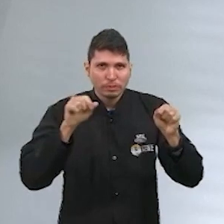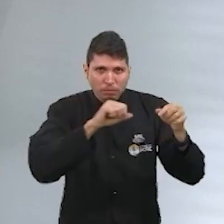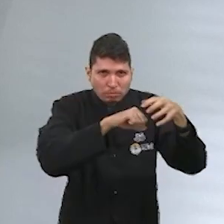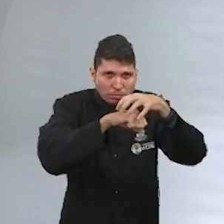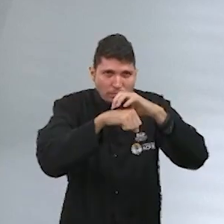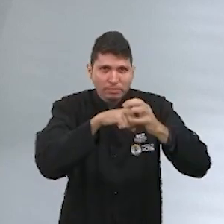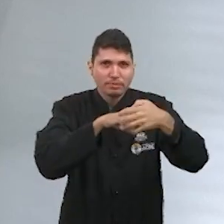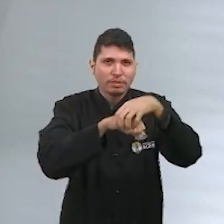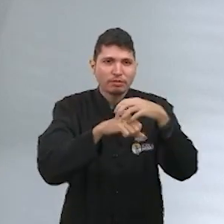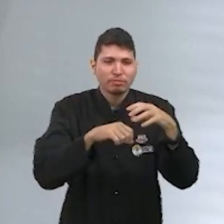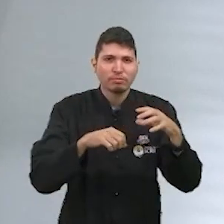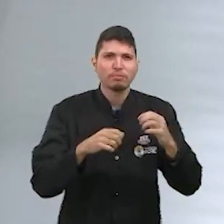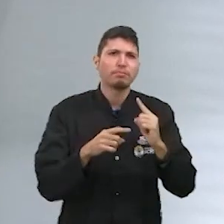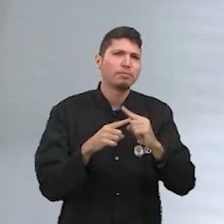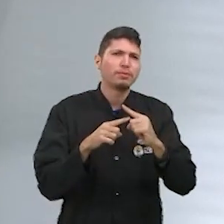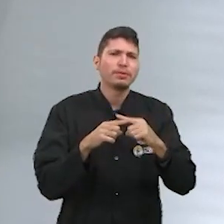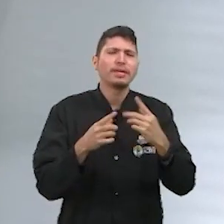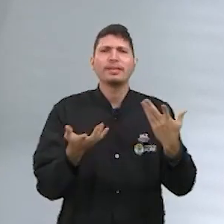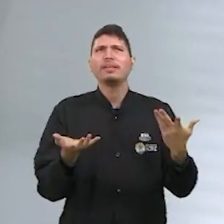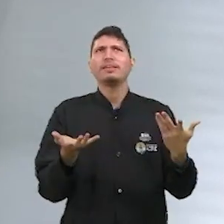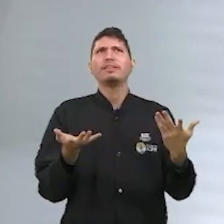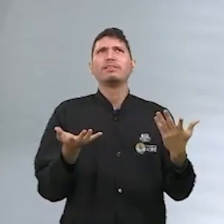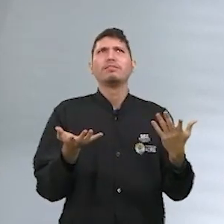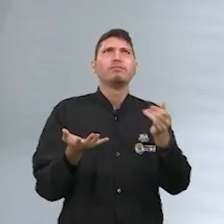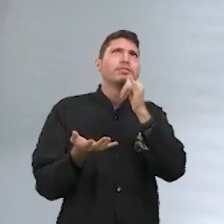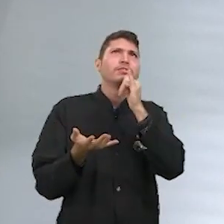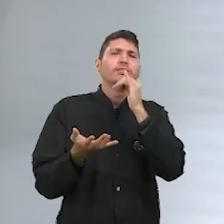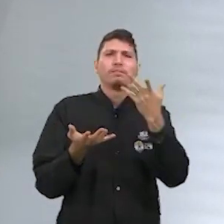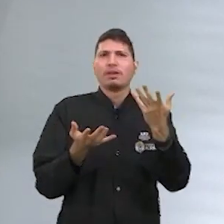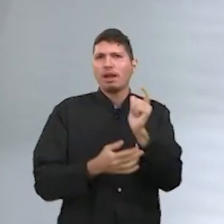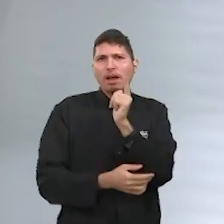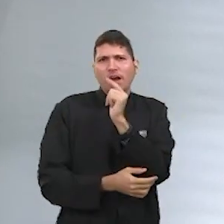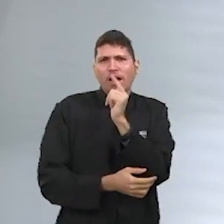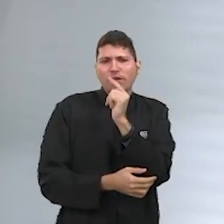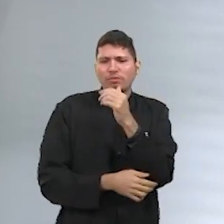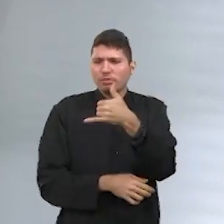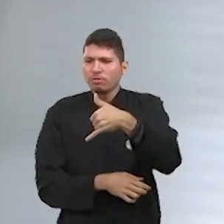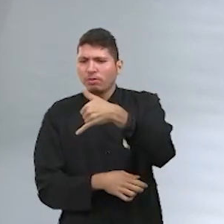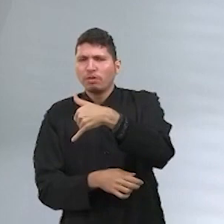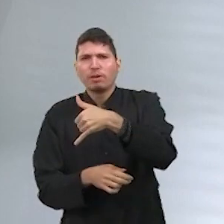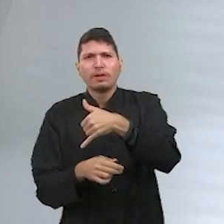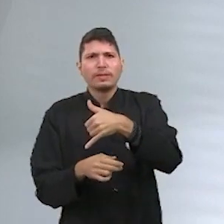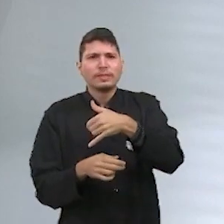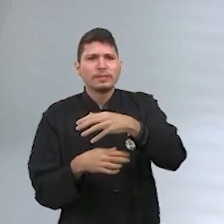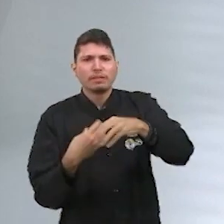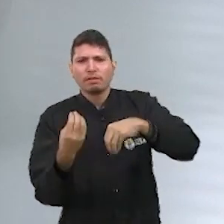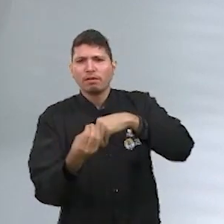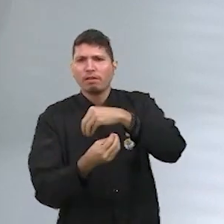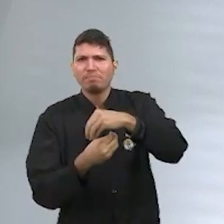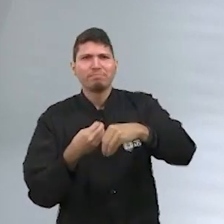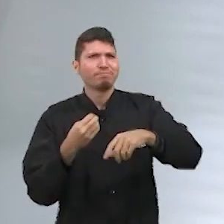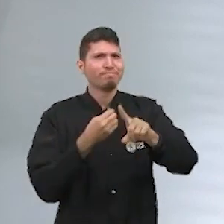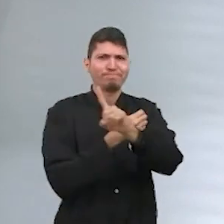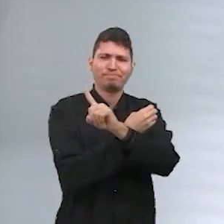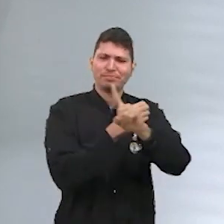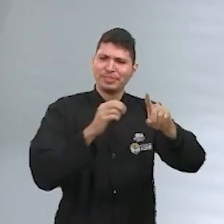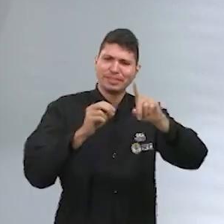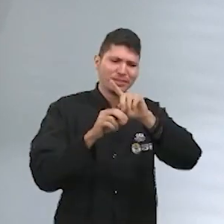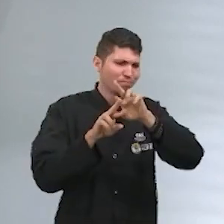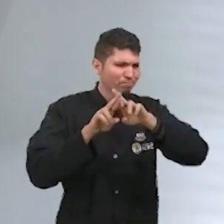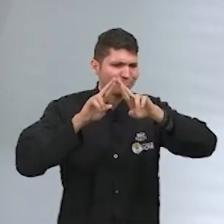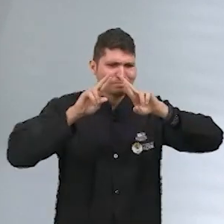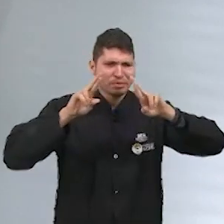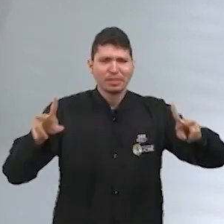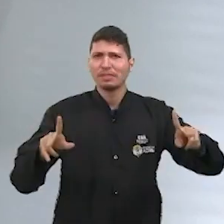que água e óleo não se misturam da mesma forma? Existe até uma frase bem conhecida na química